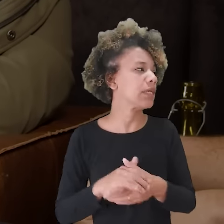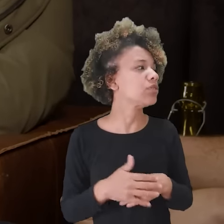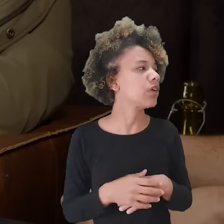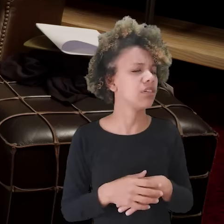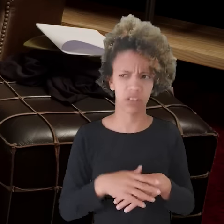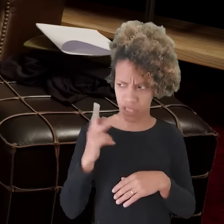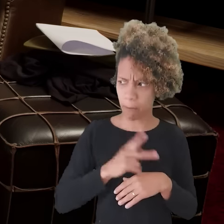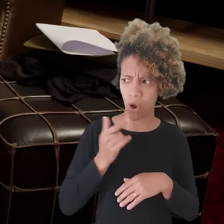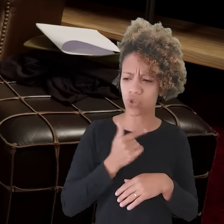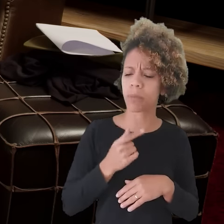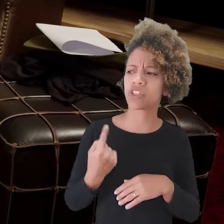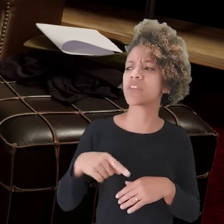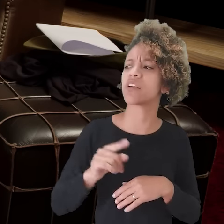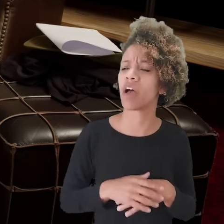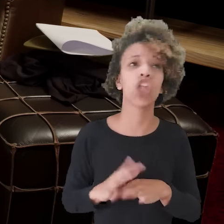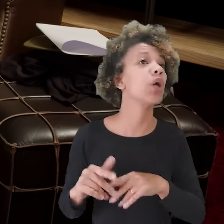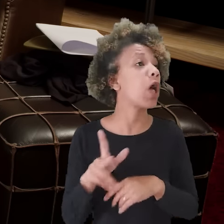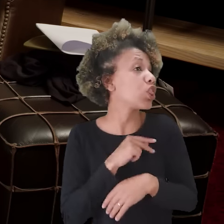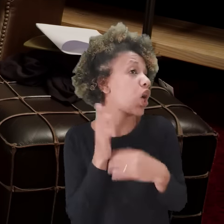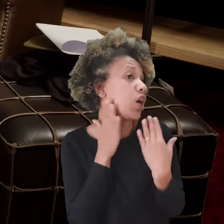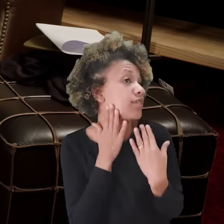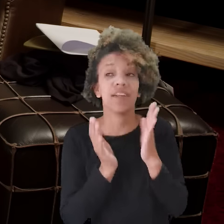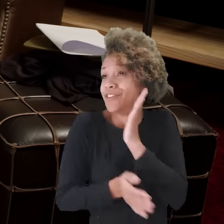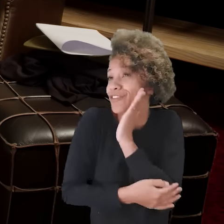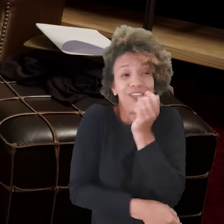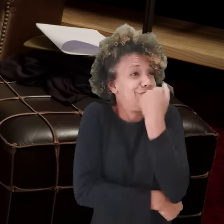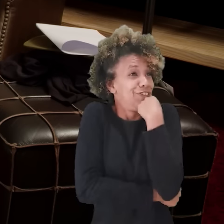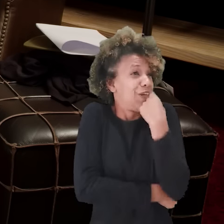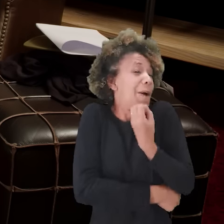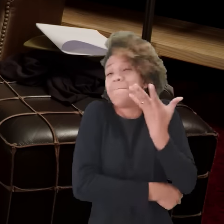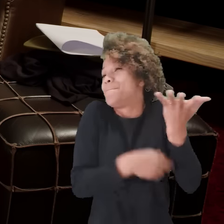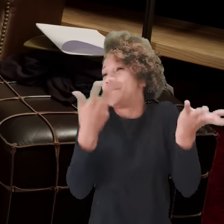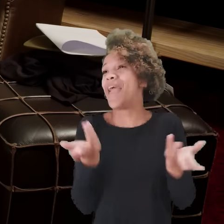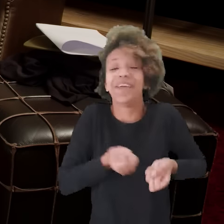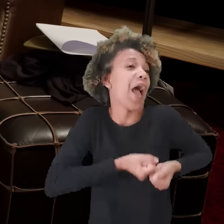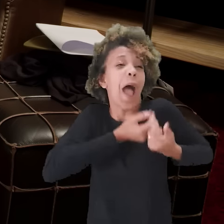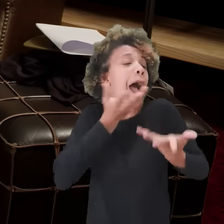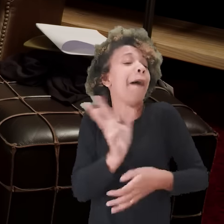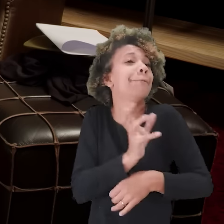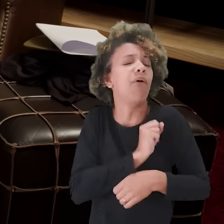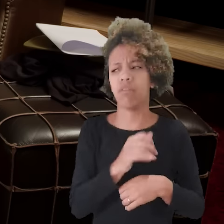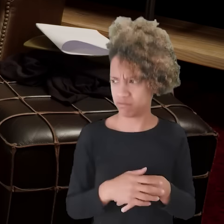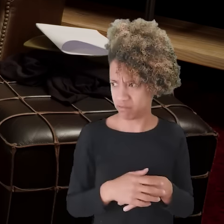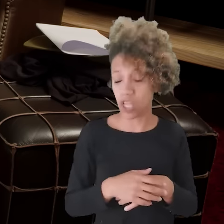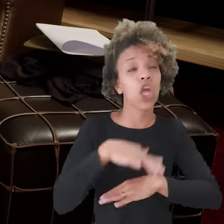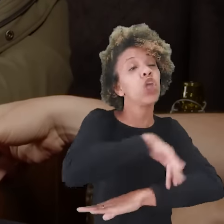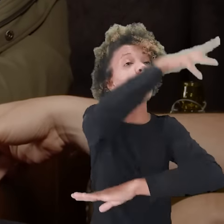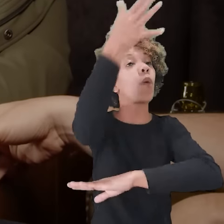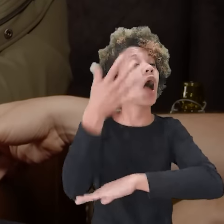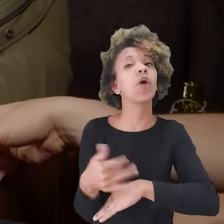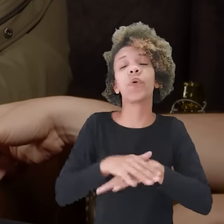é que de comédia é essa que tu vai e todo mundo sai Nossa gente só falou coisas do bem e a piada